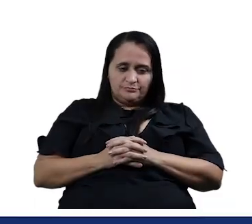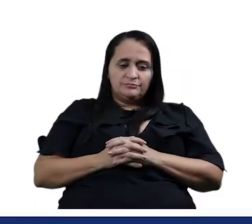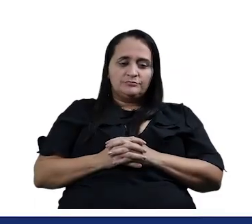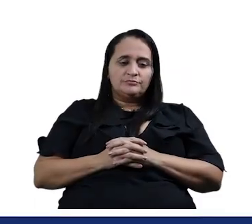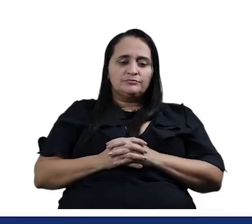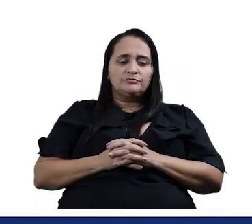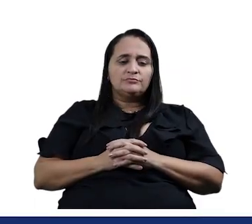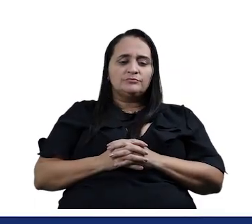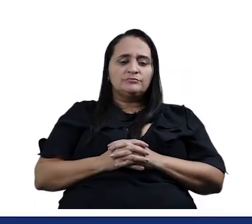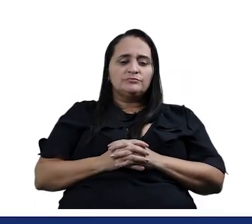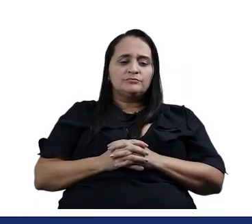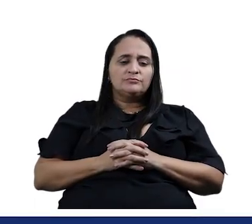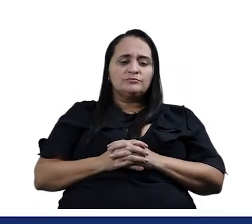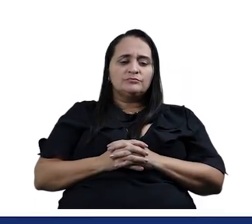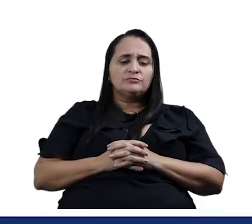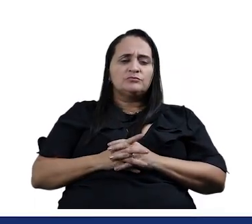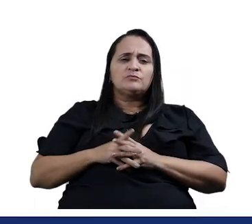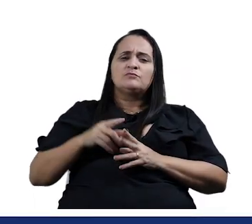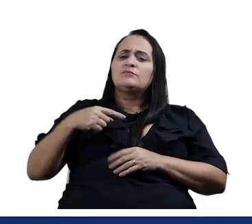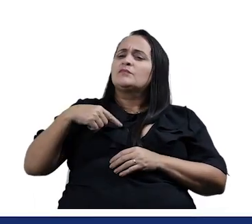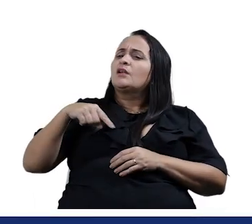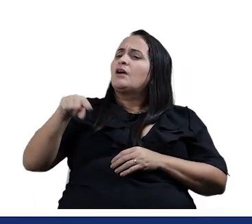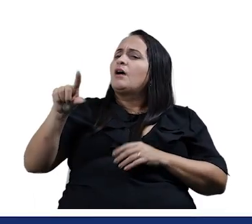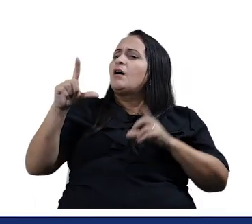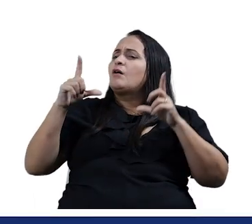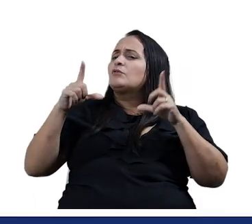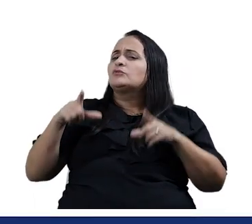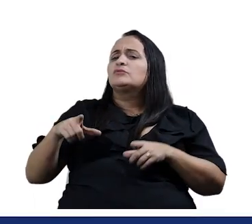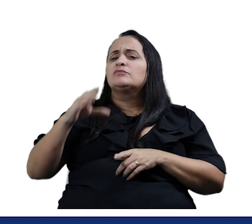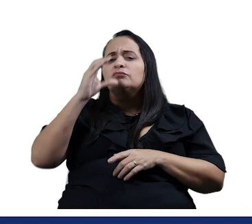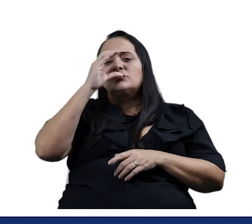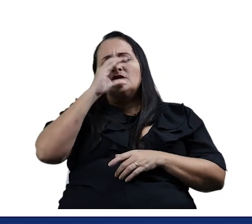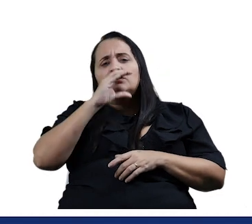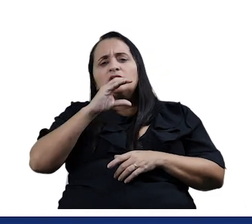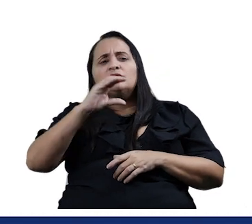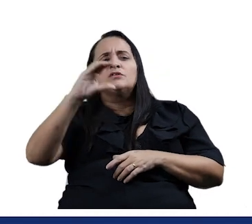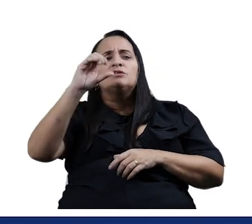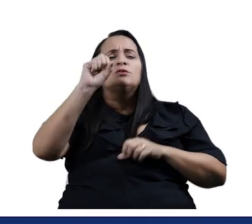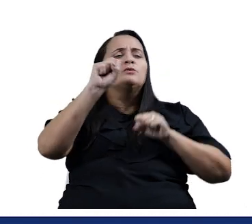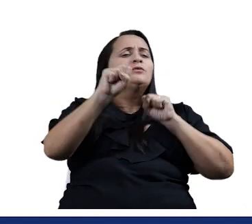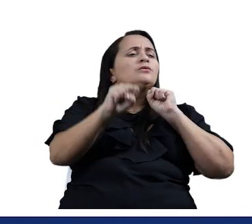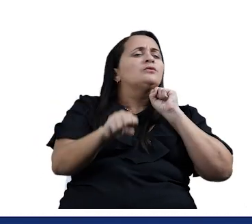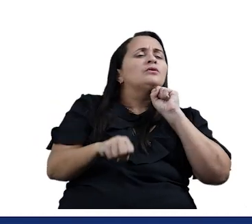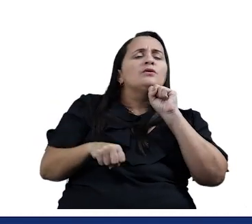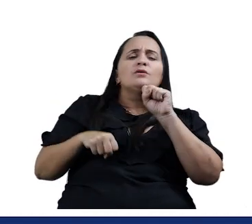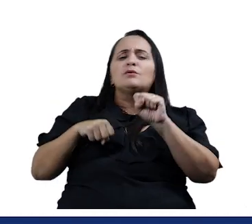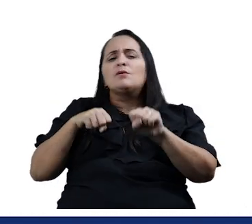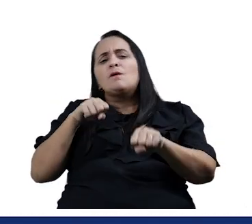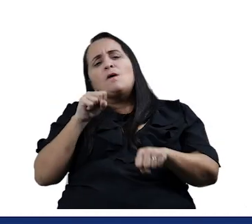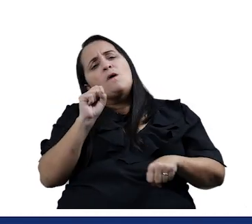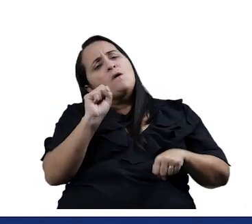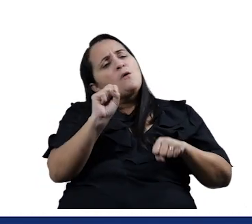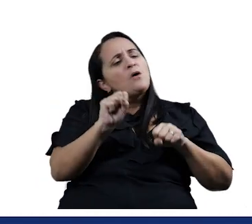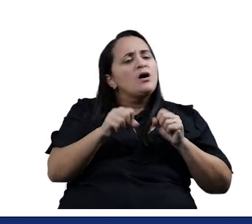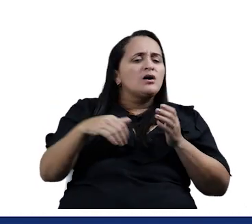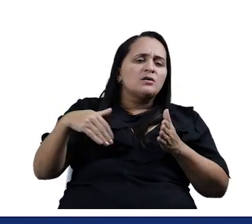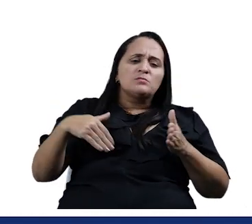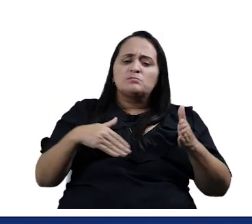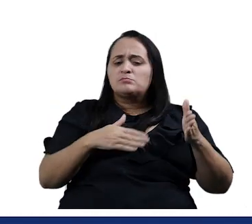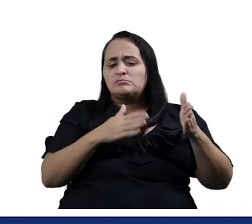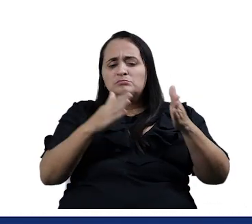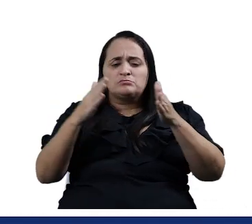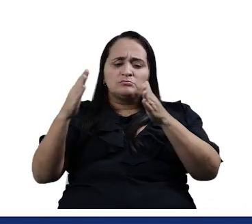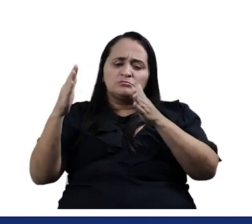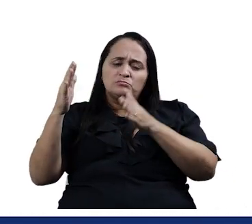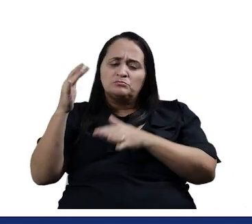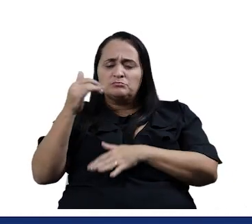texto. Onde vais, elefantinho, correndo pelo caminho, assim